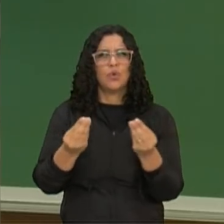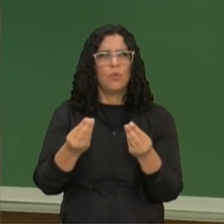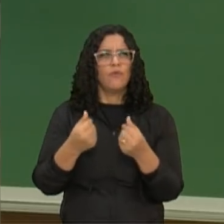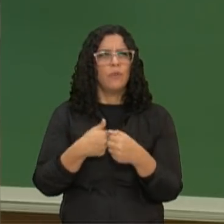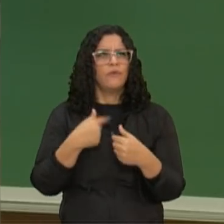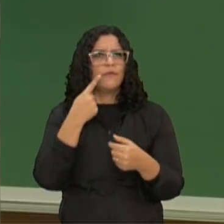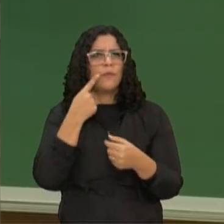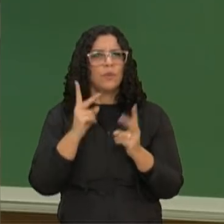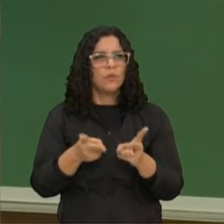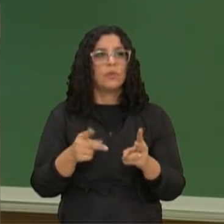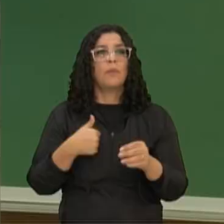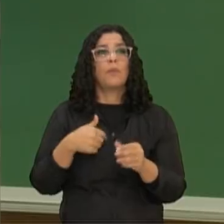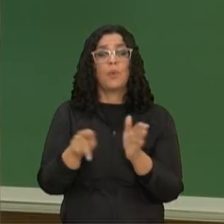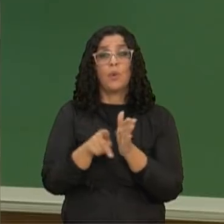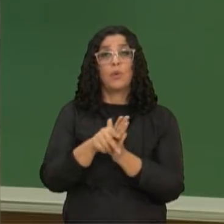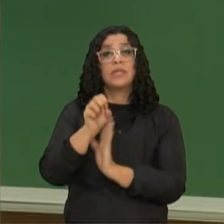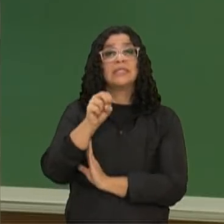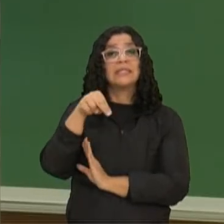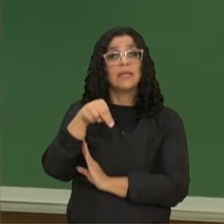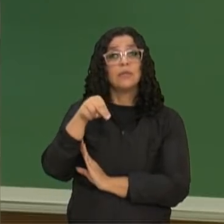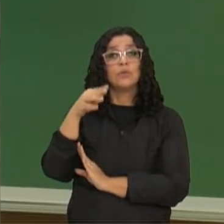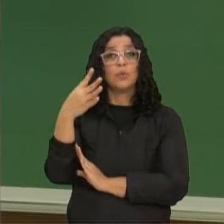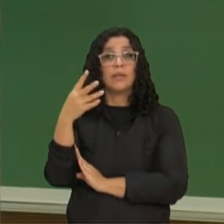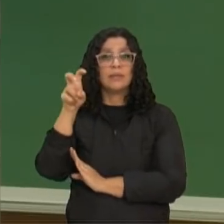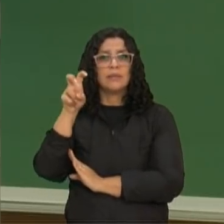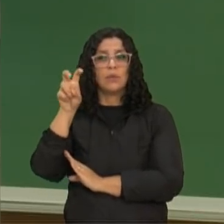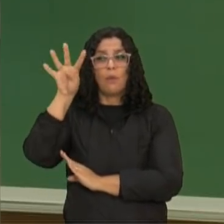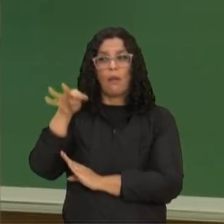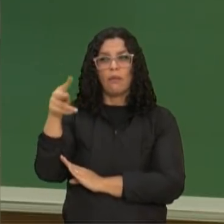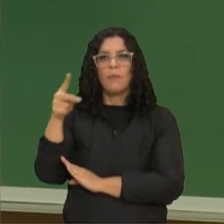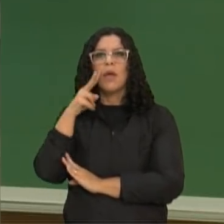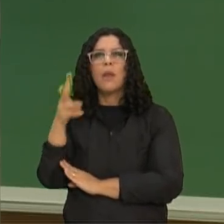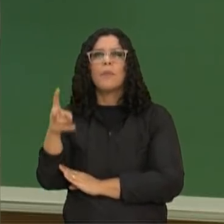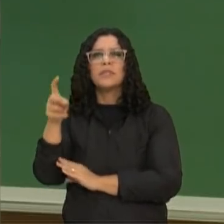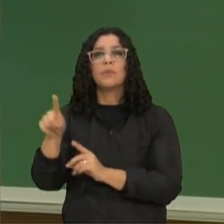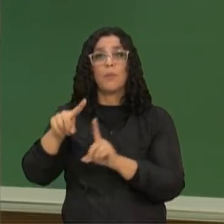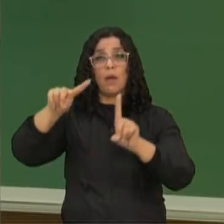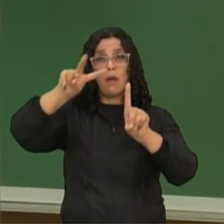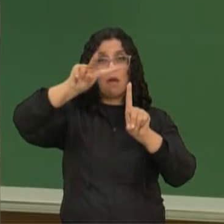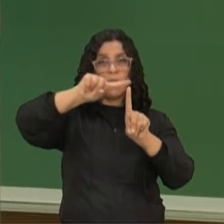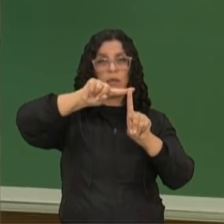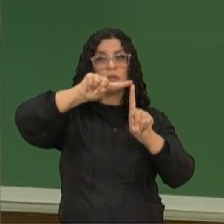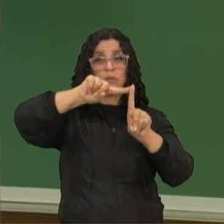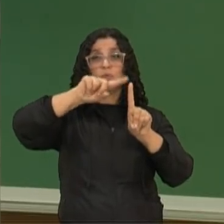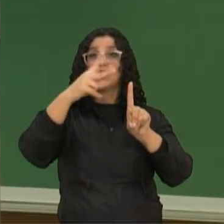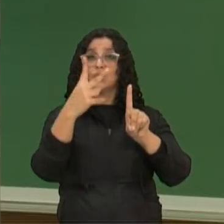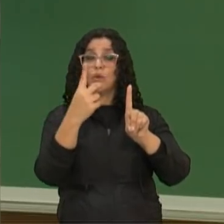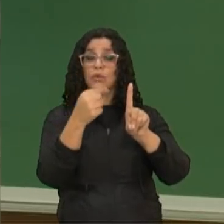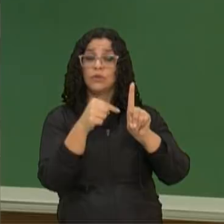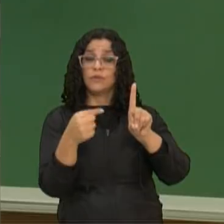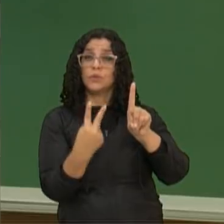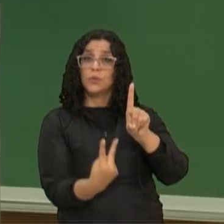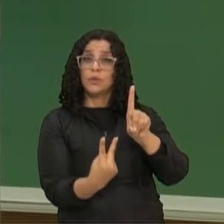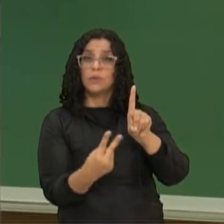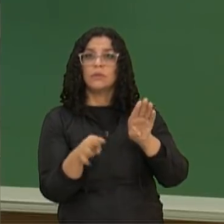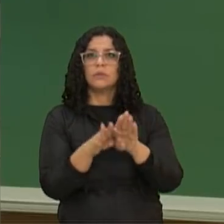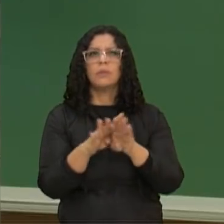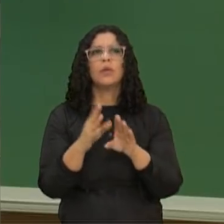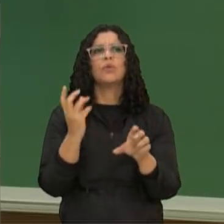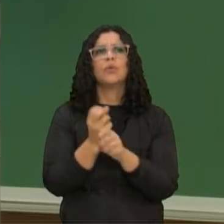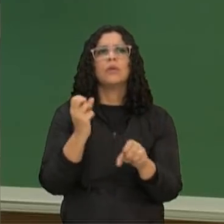trabalhar ali. O seno de 45, pela tabela ao lado, percebemos ali que é raiz de 2 sobre 2. O que eu fiz para chegar